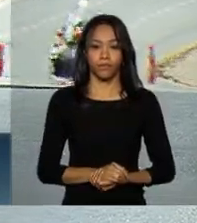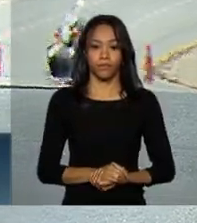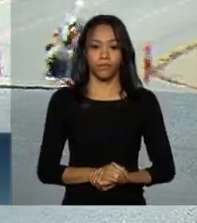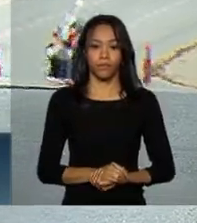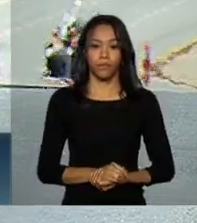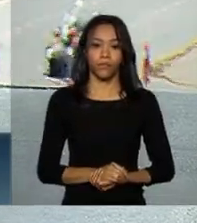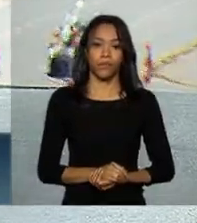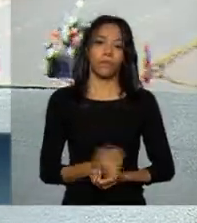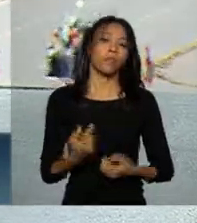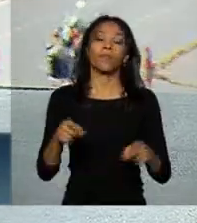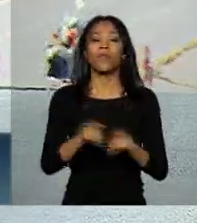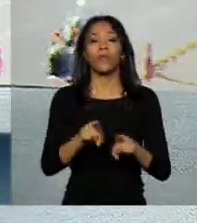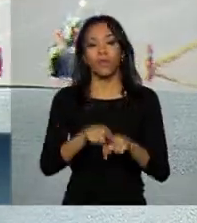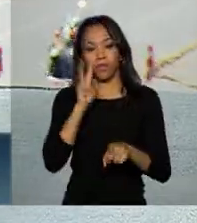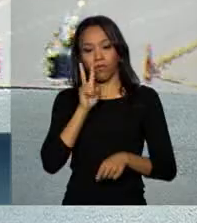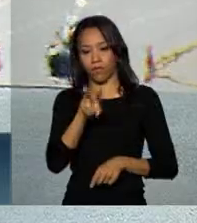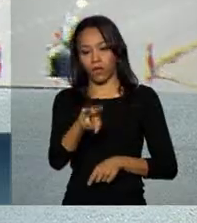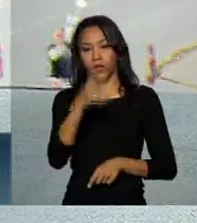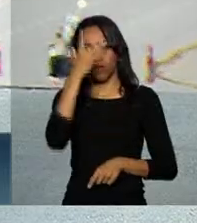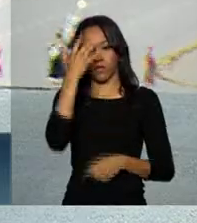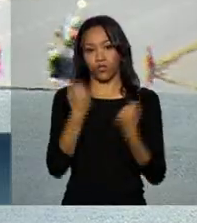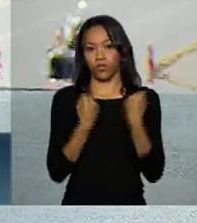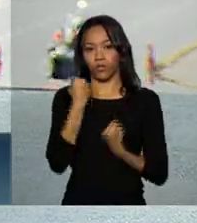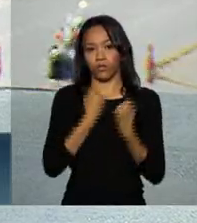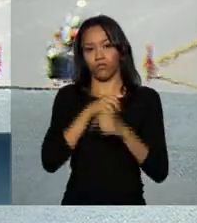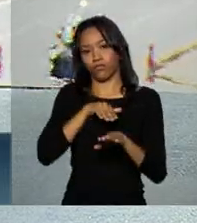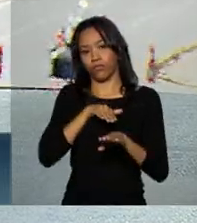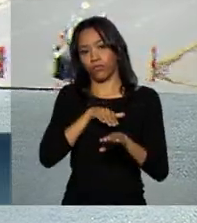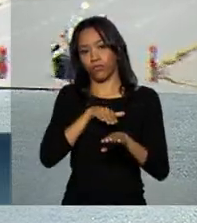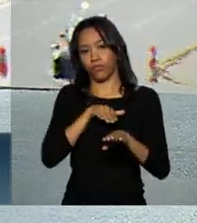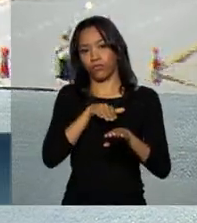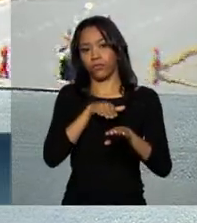Vemos também a comitiva que se aproxima.